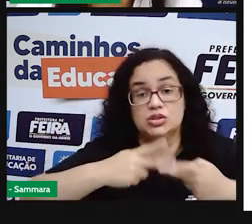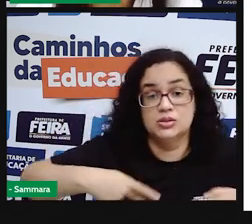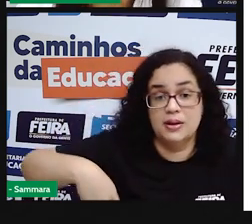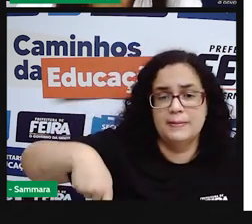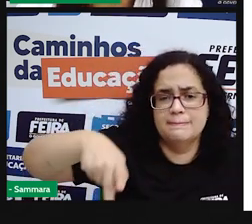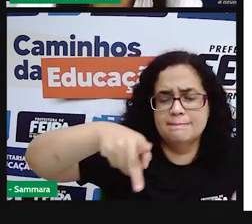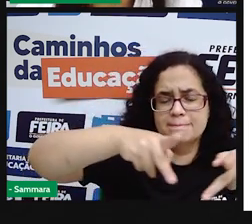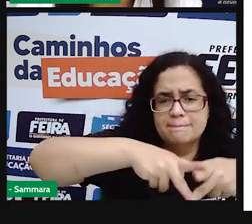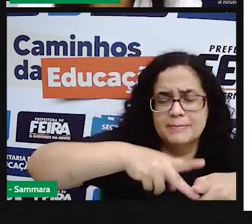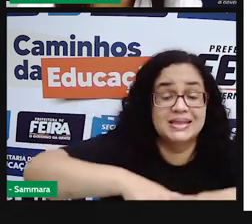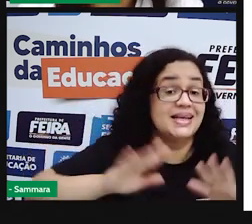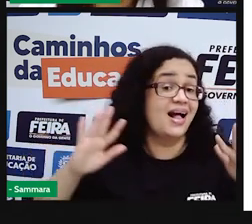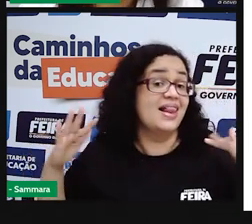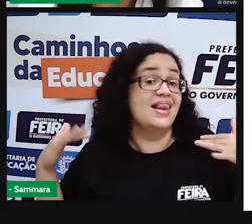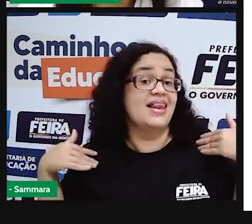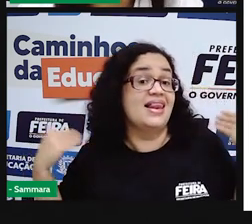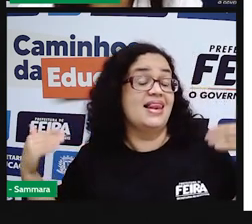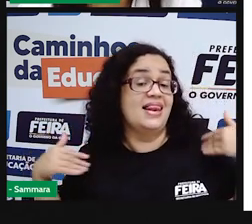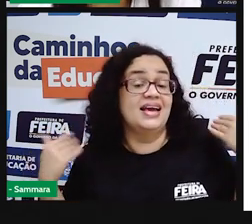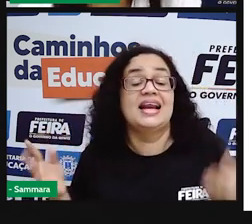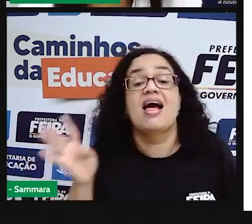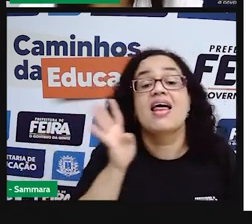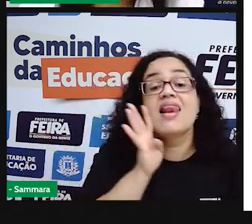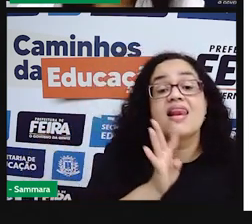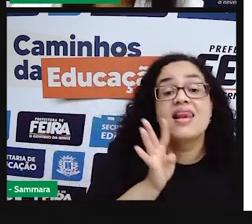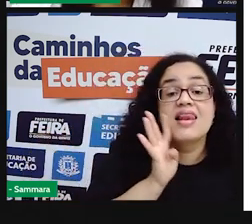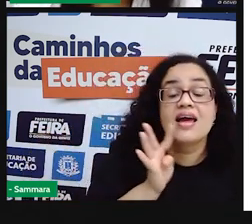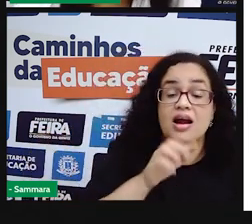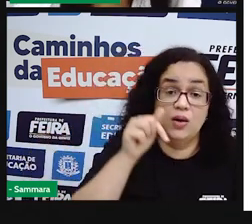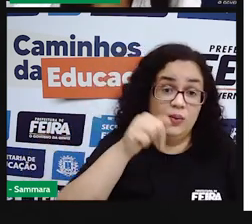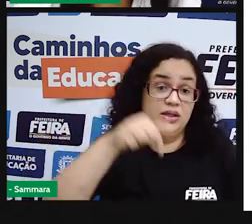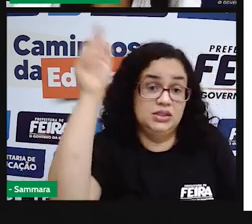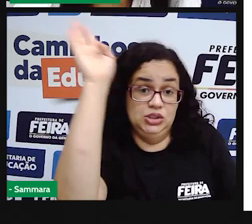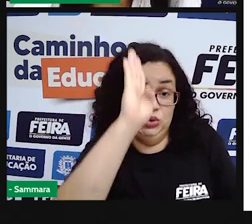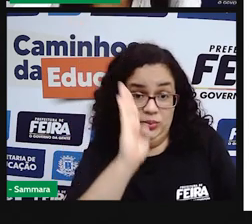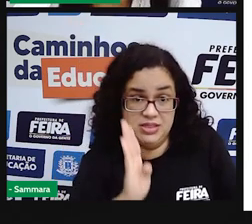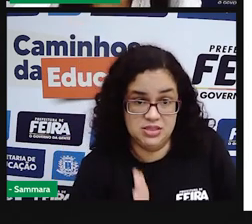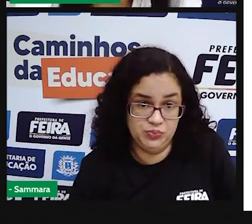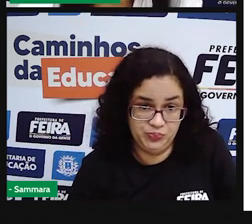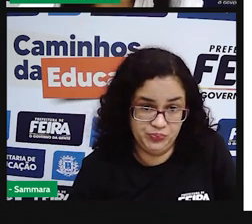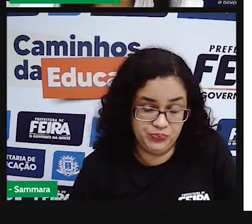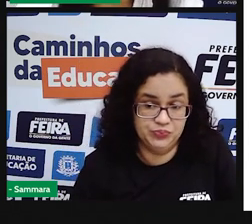mais alegres e divertidas do Brasil.